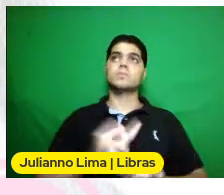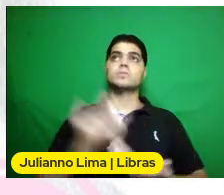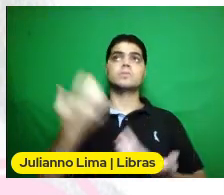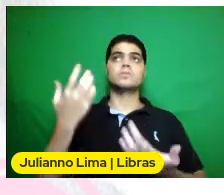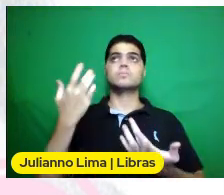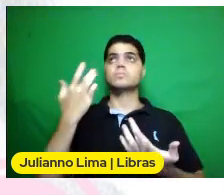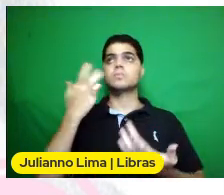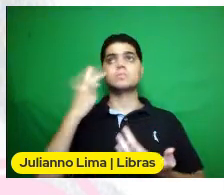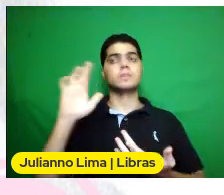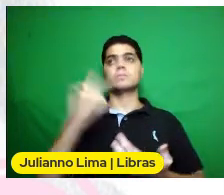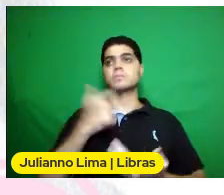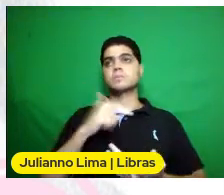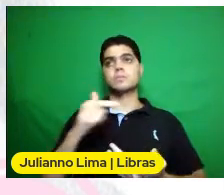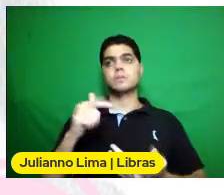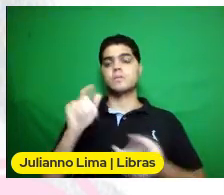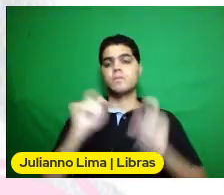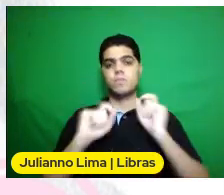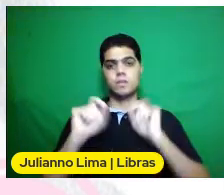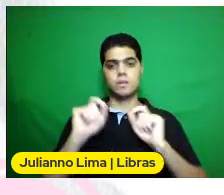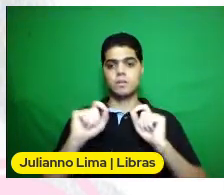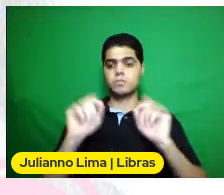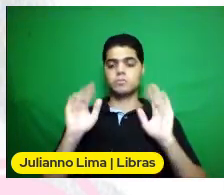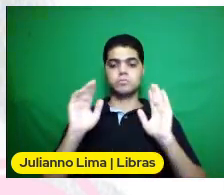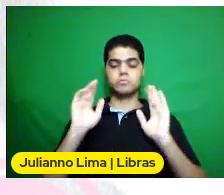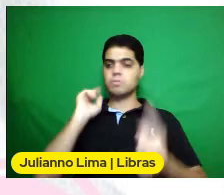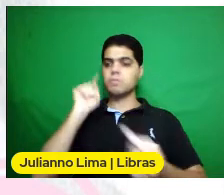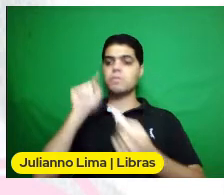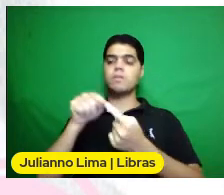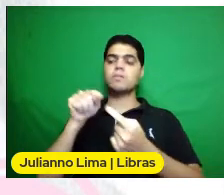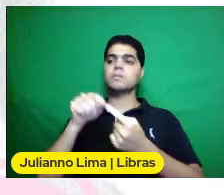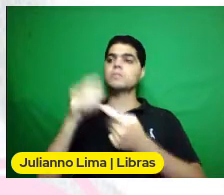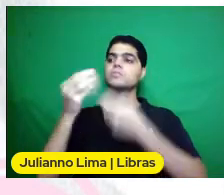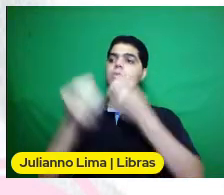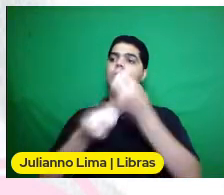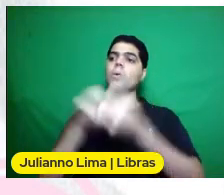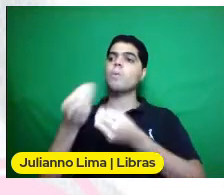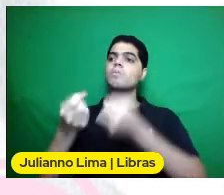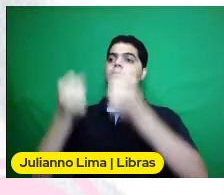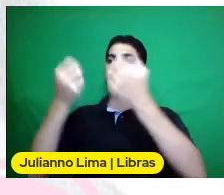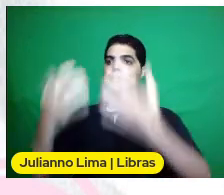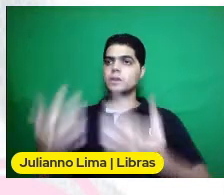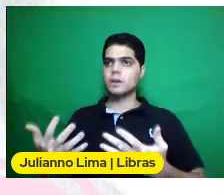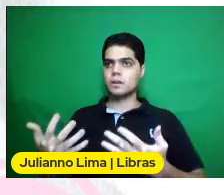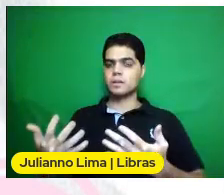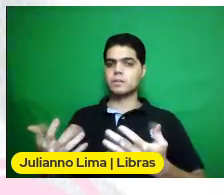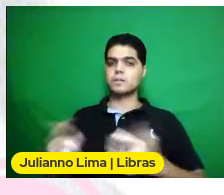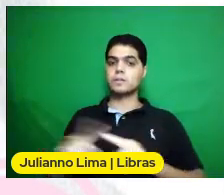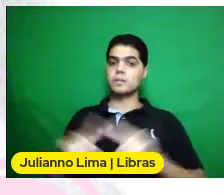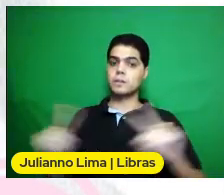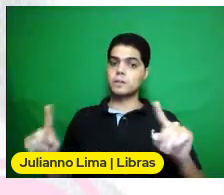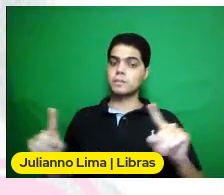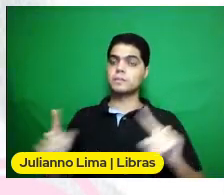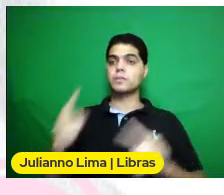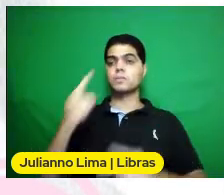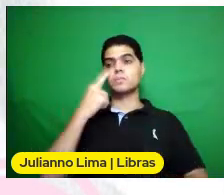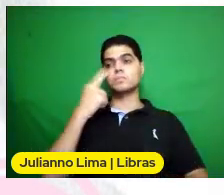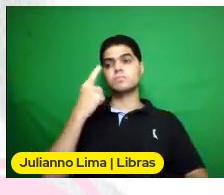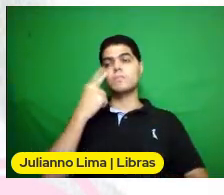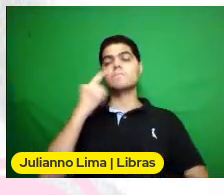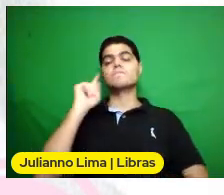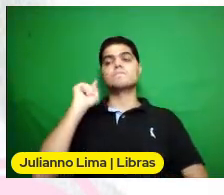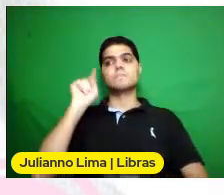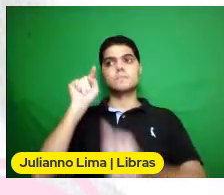não teve a pretensão de dizer como foi. A gente teve a intenção de